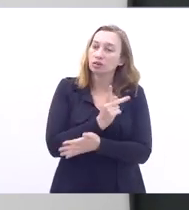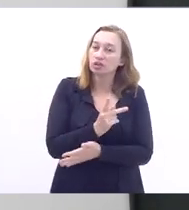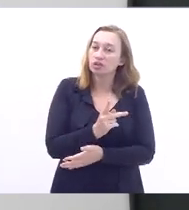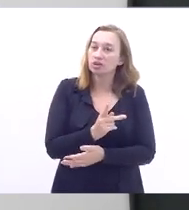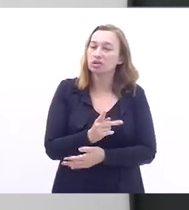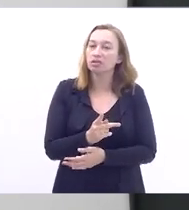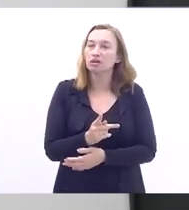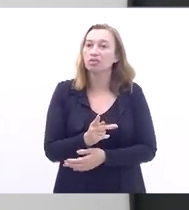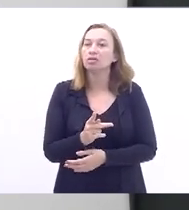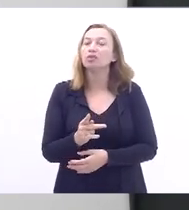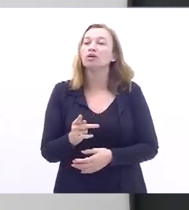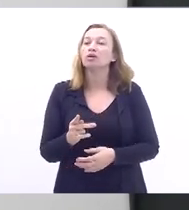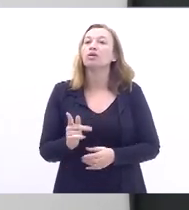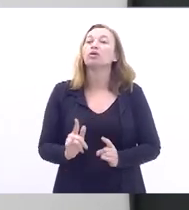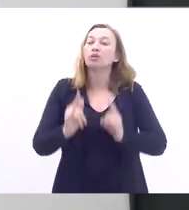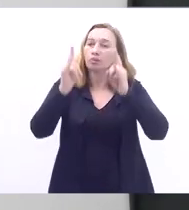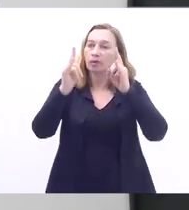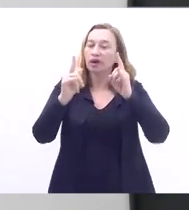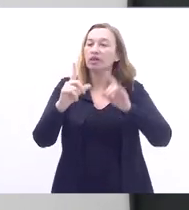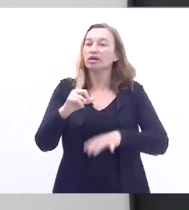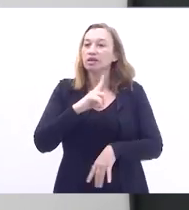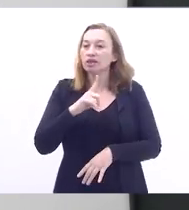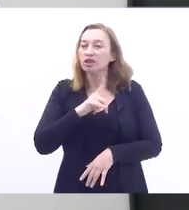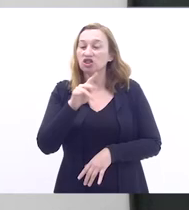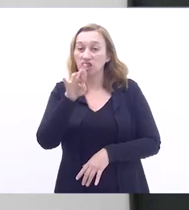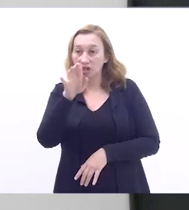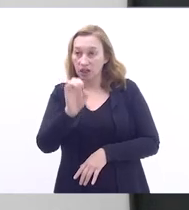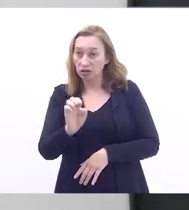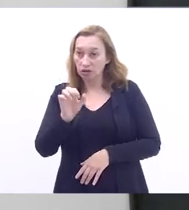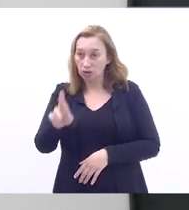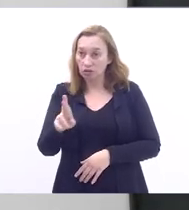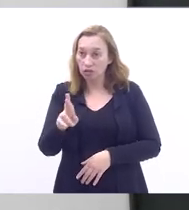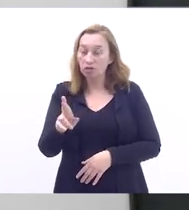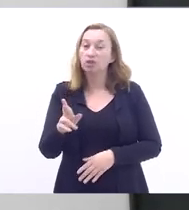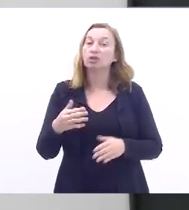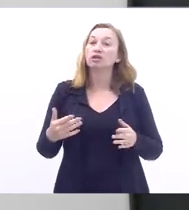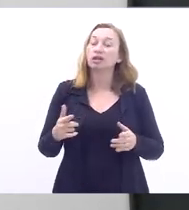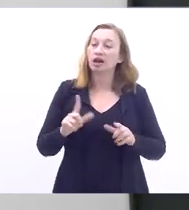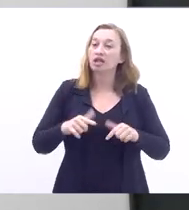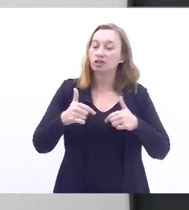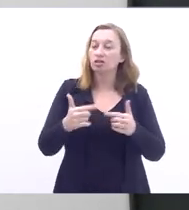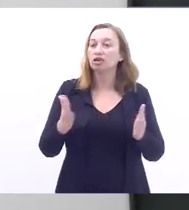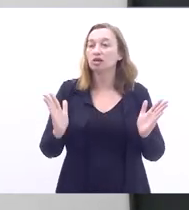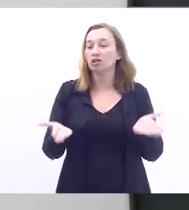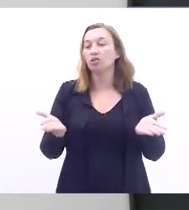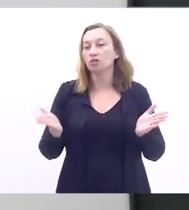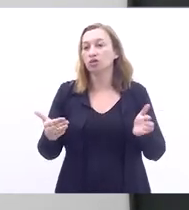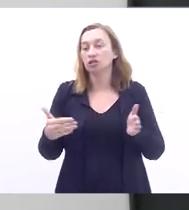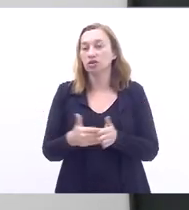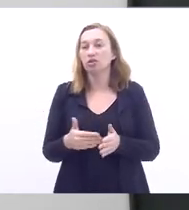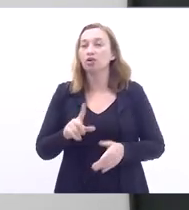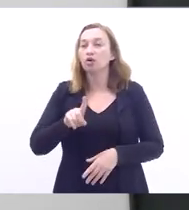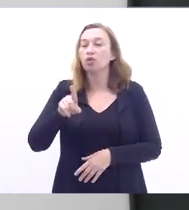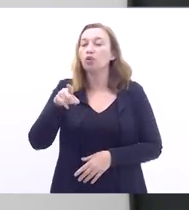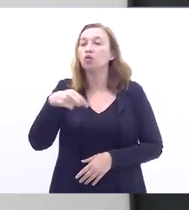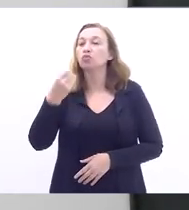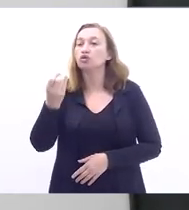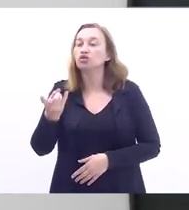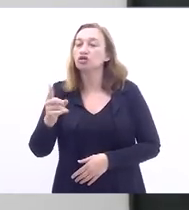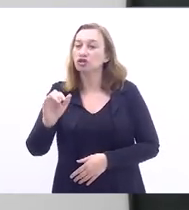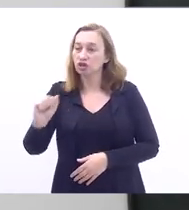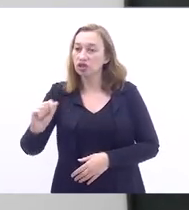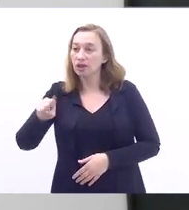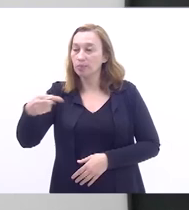acidente o prêmio que tem gerado ou não e a tava funcionando e tá funcionado até hoje um dia depois quando a gente